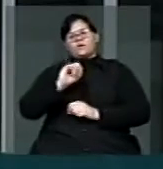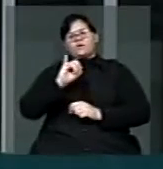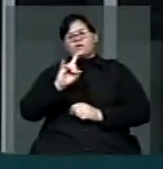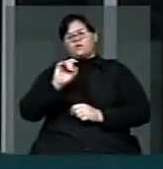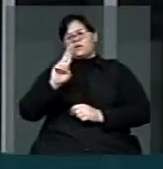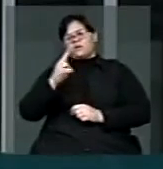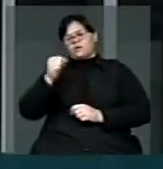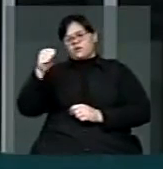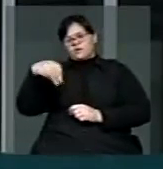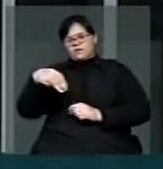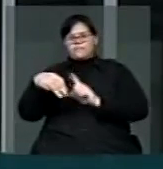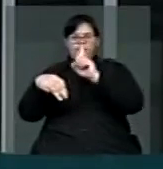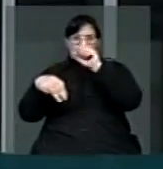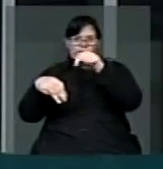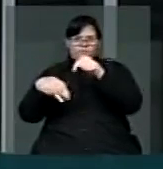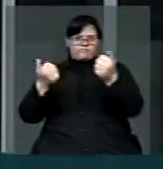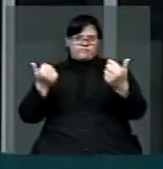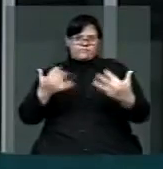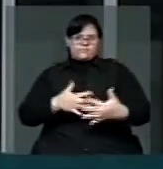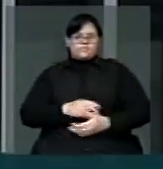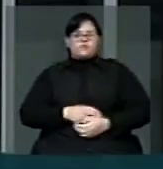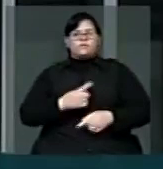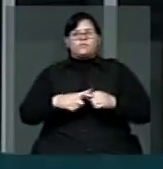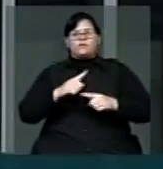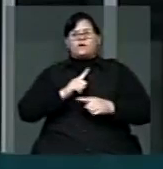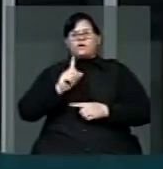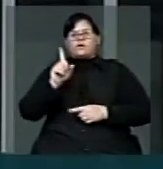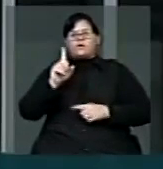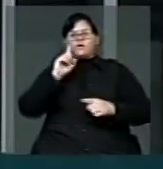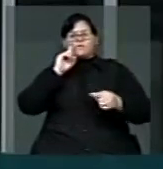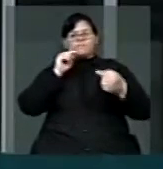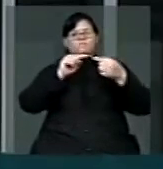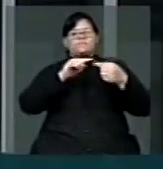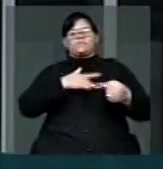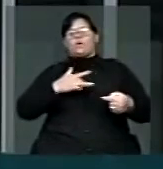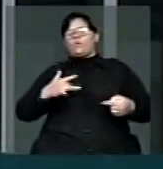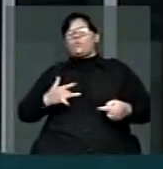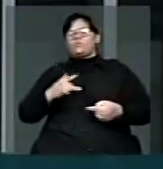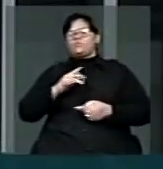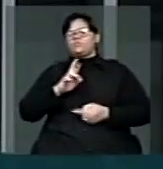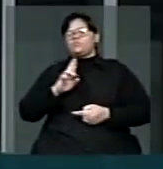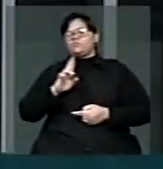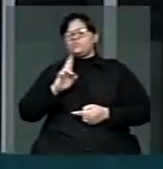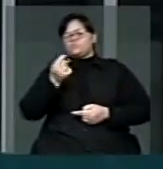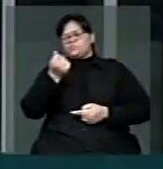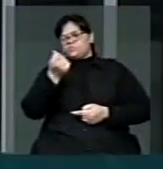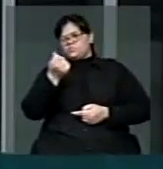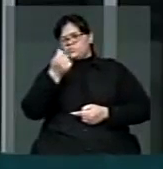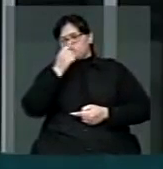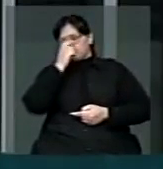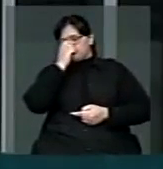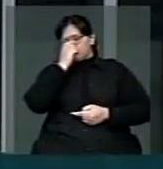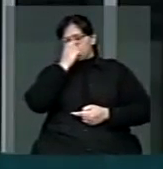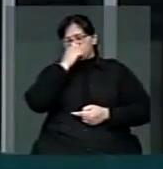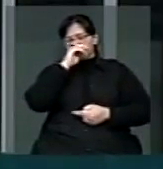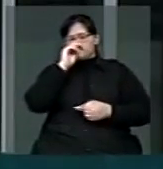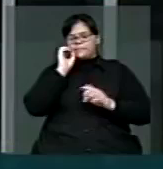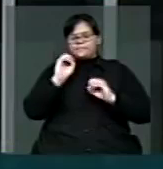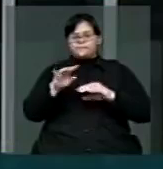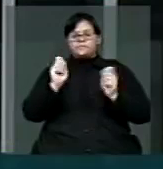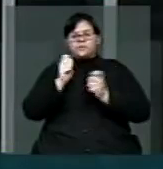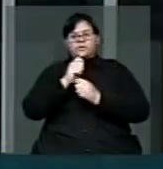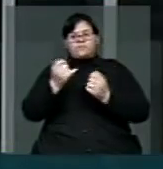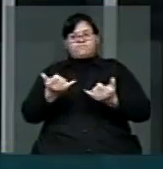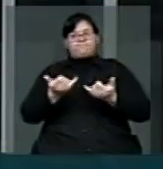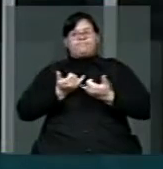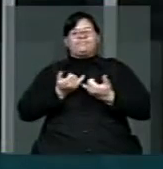IDHM, que é uma média geométrica dos indicadores de renda, saúde e educação, que podemos ver excelentes notícias como: